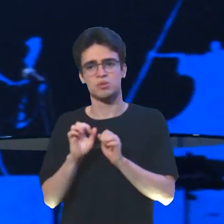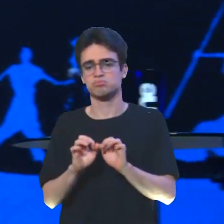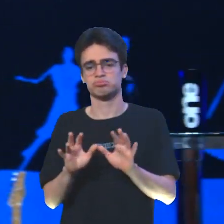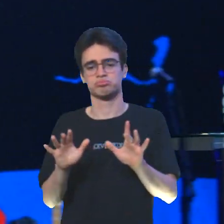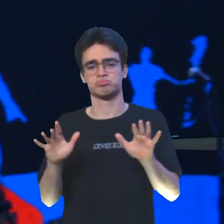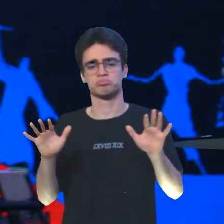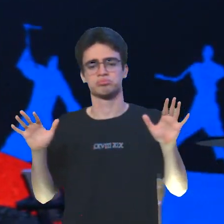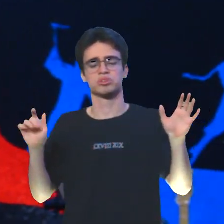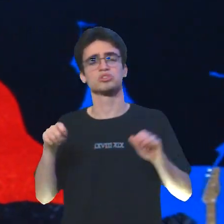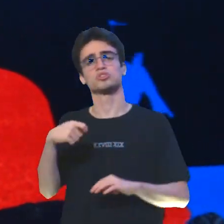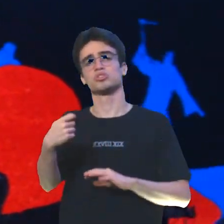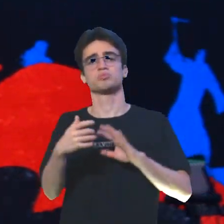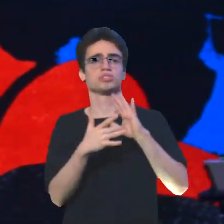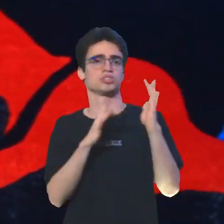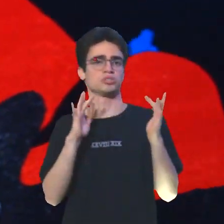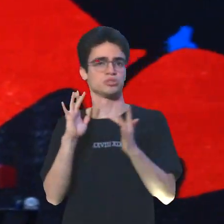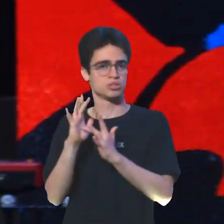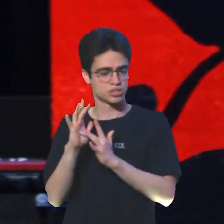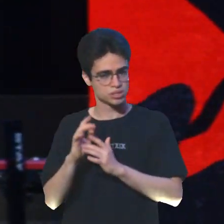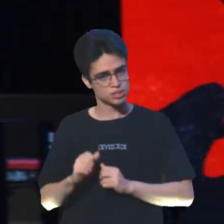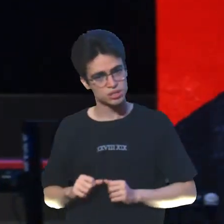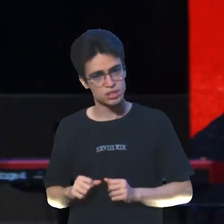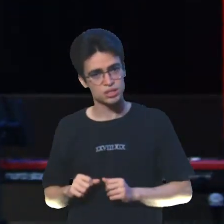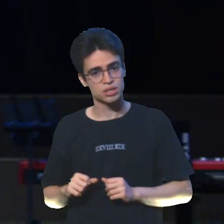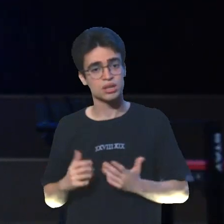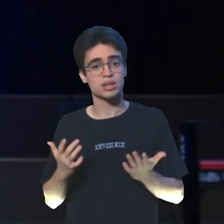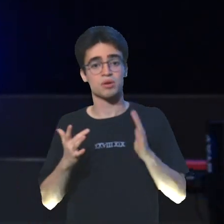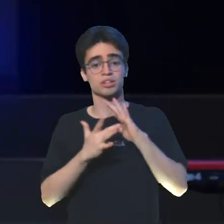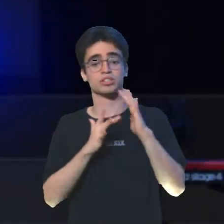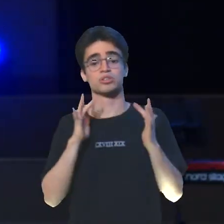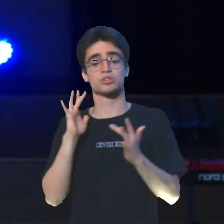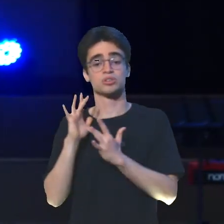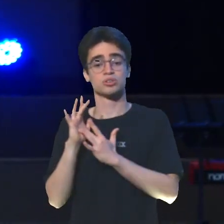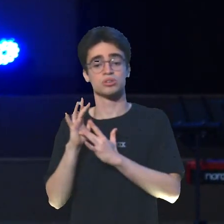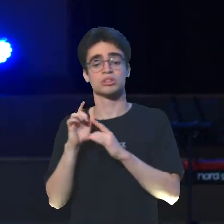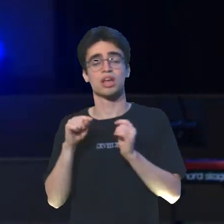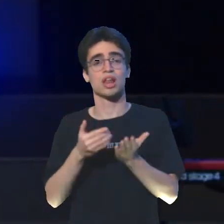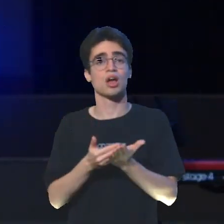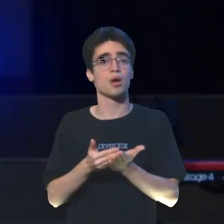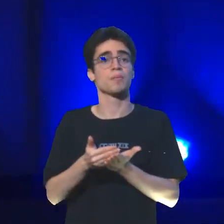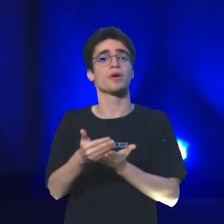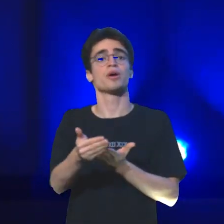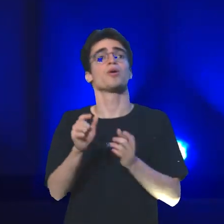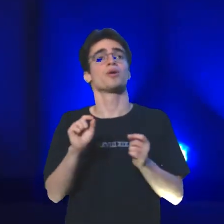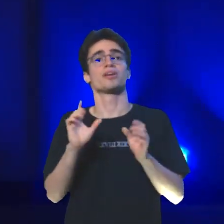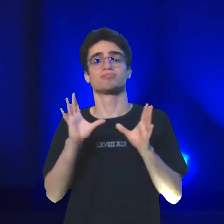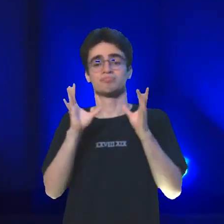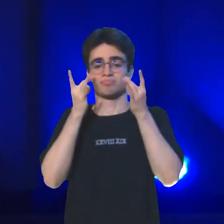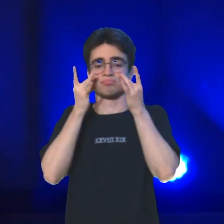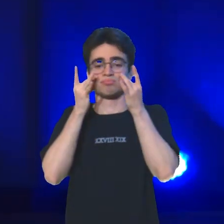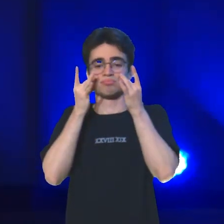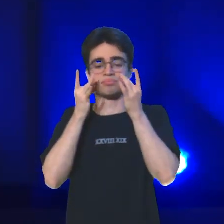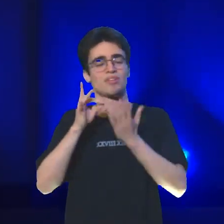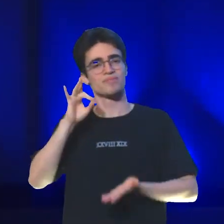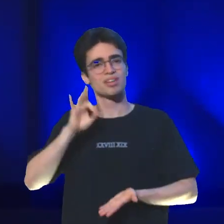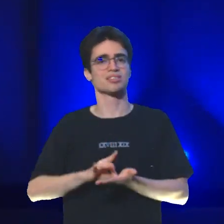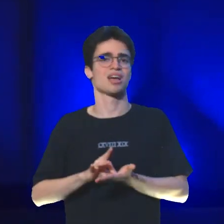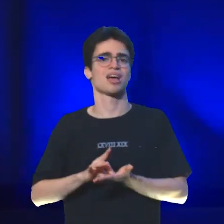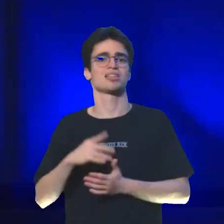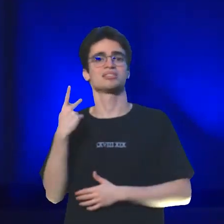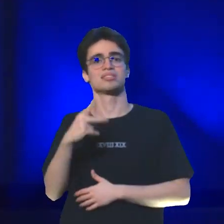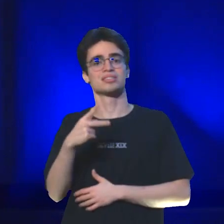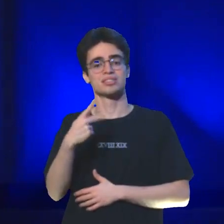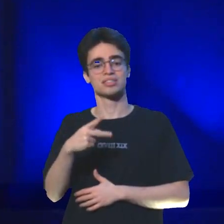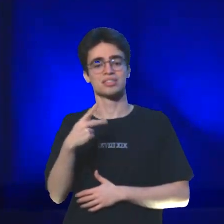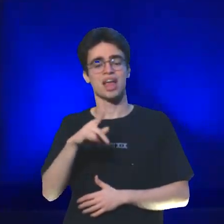Cheia de Jesus. Jesus começou a se fazer real na